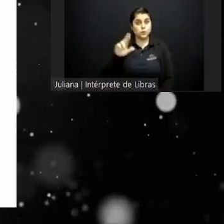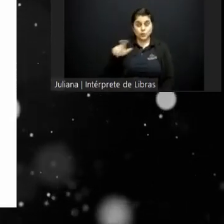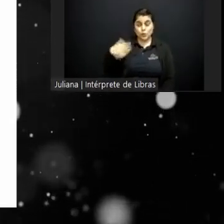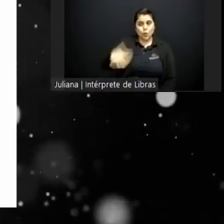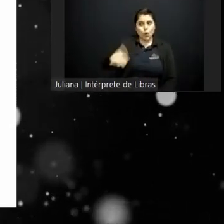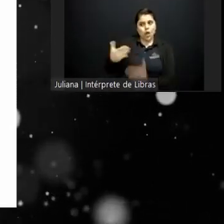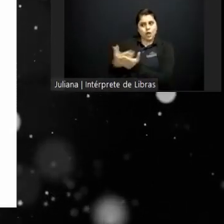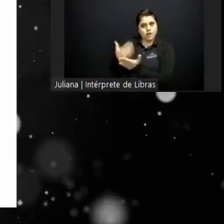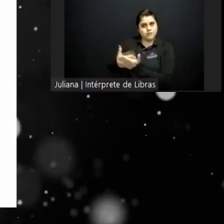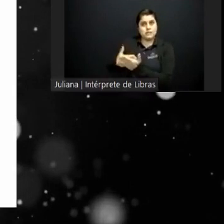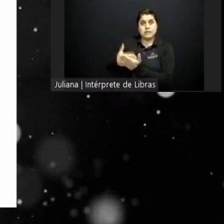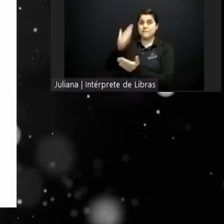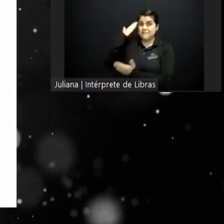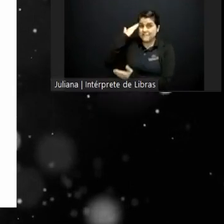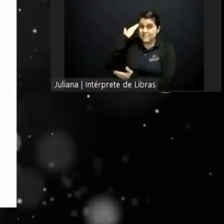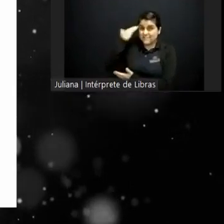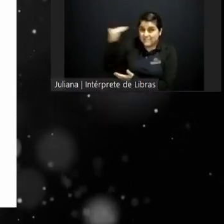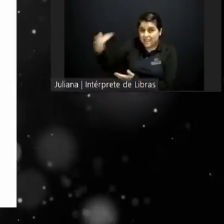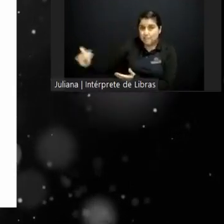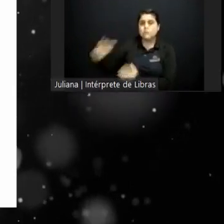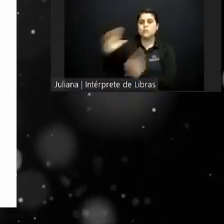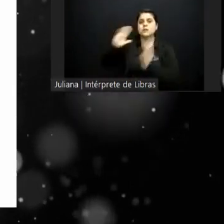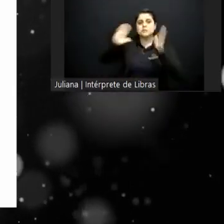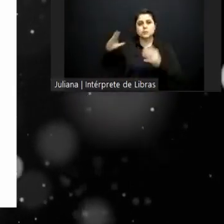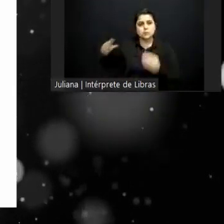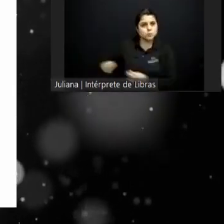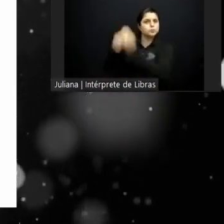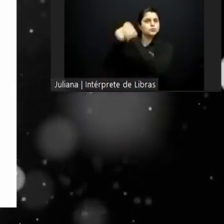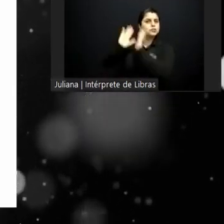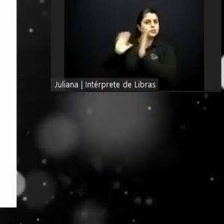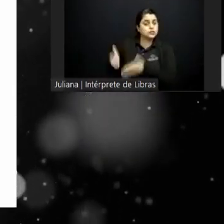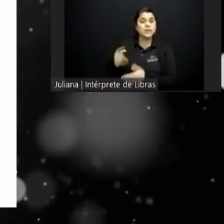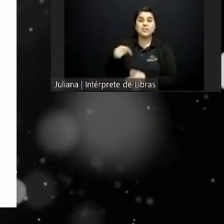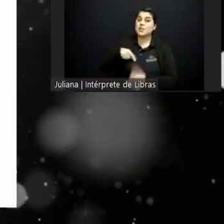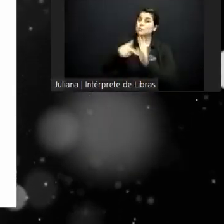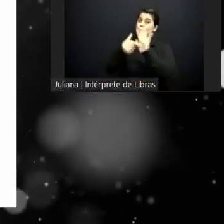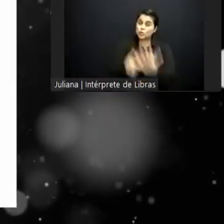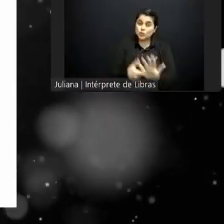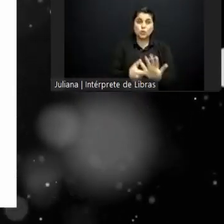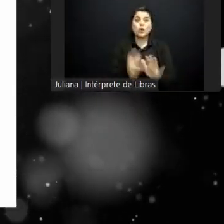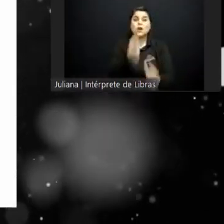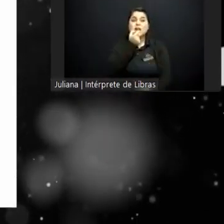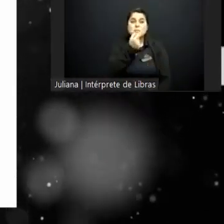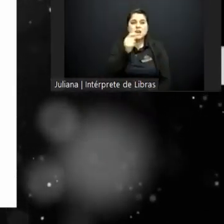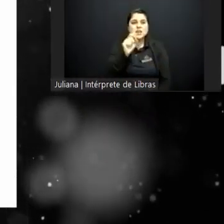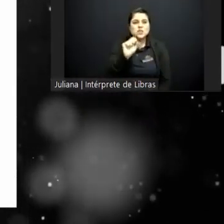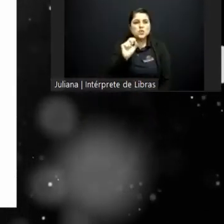que mostrou que hidroxicloroquina em tratamento precoce não só não funciona,